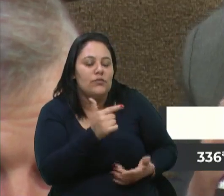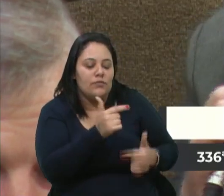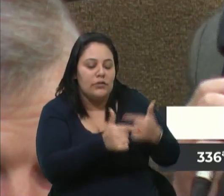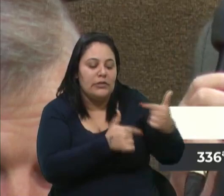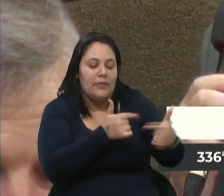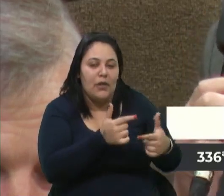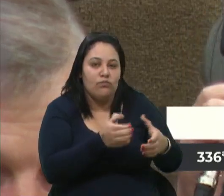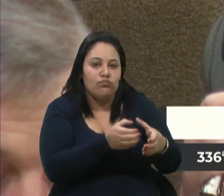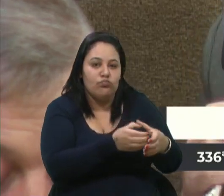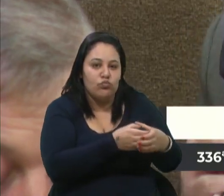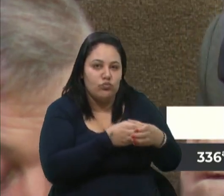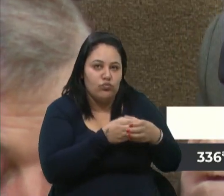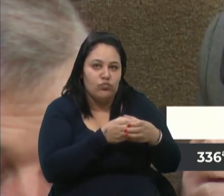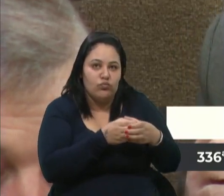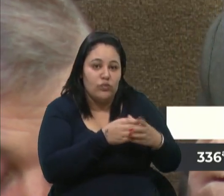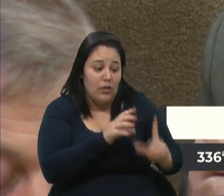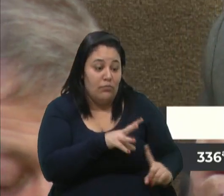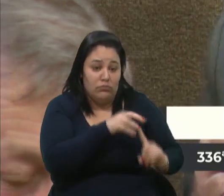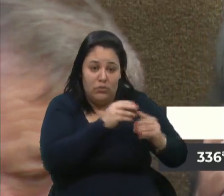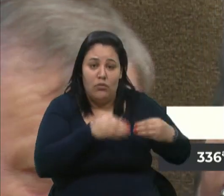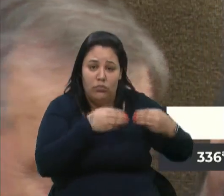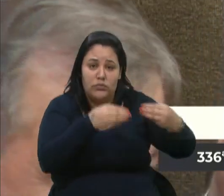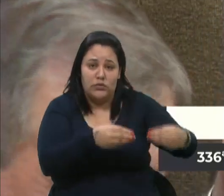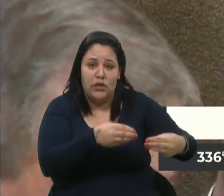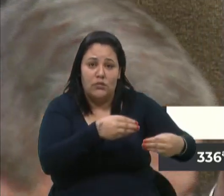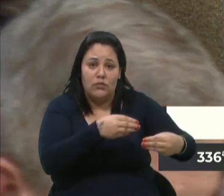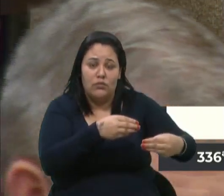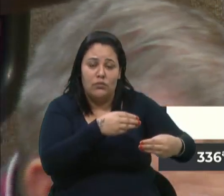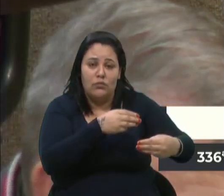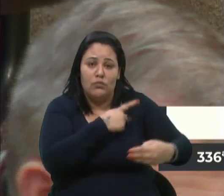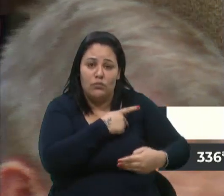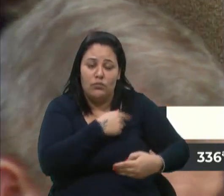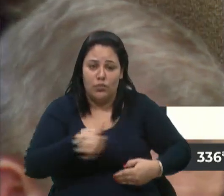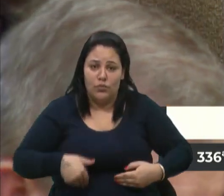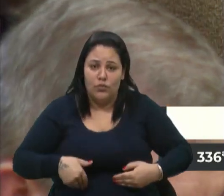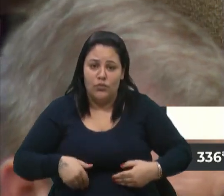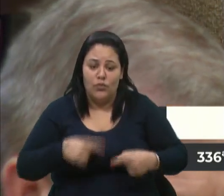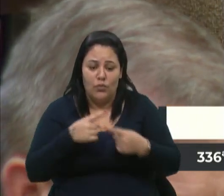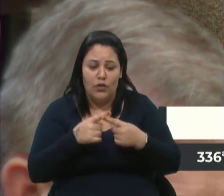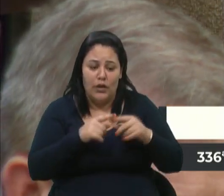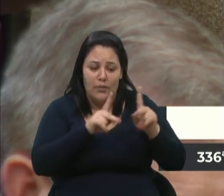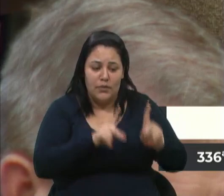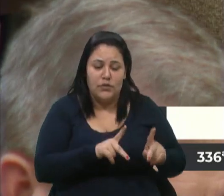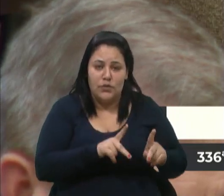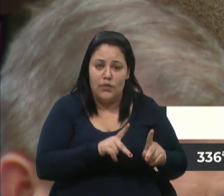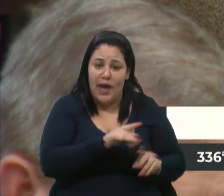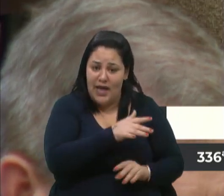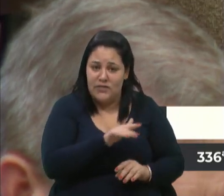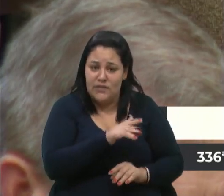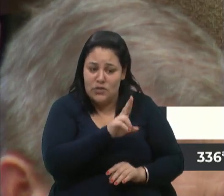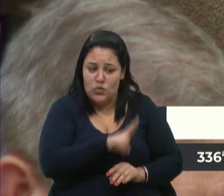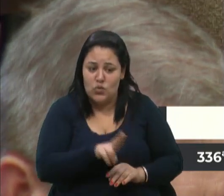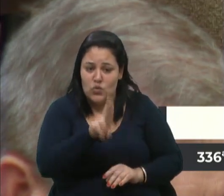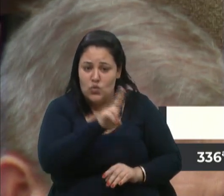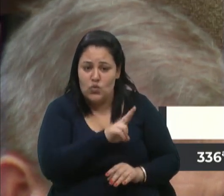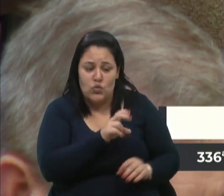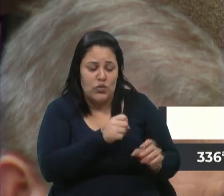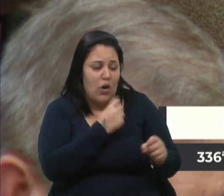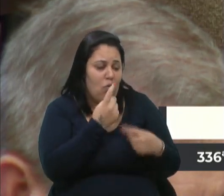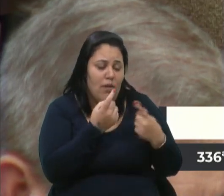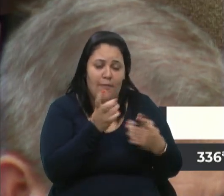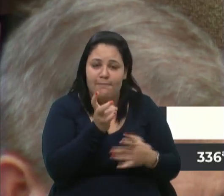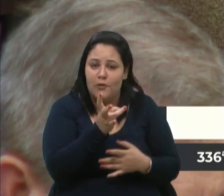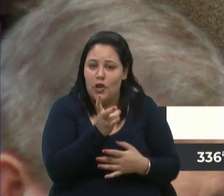conjunto, principalmente com o Ministério Público, porque as pessoas que às vezes são usuários de algum tipo, de alguma